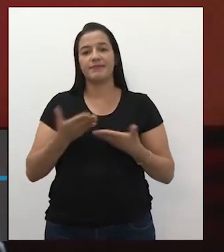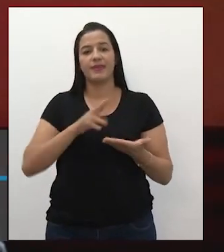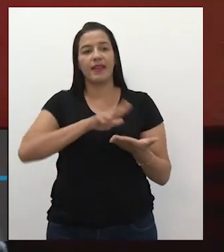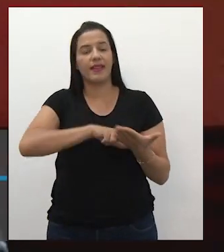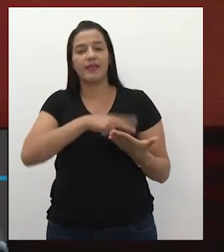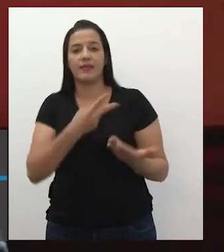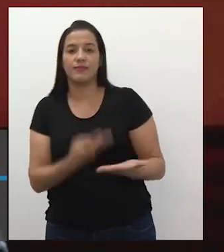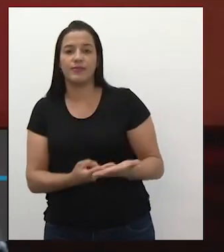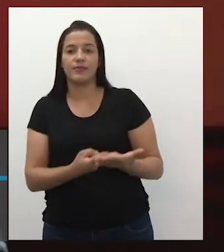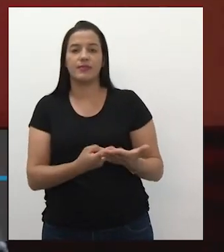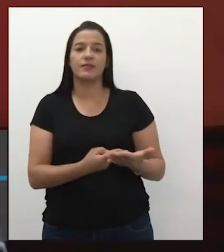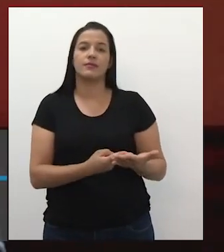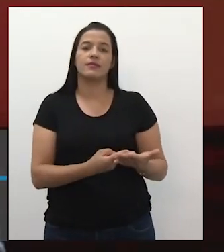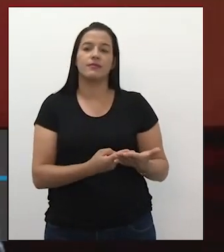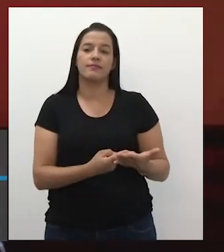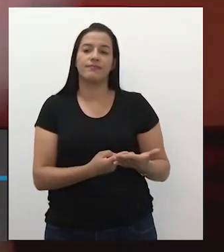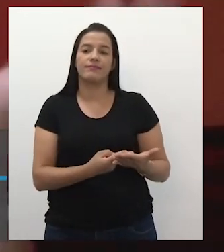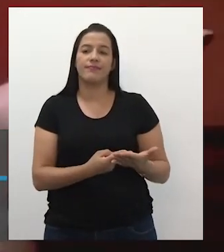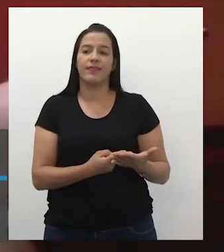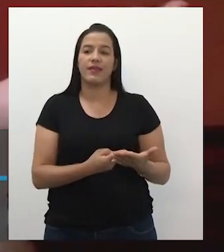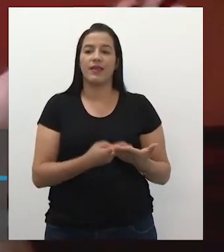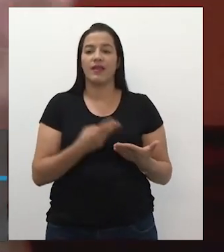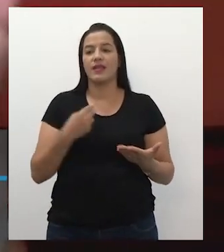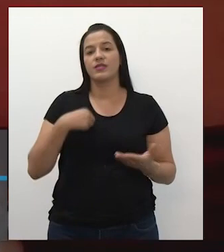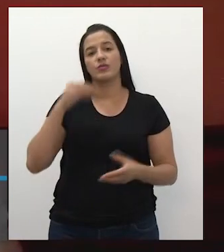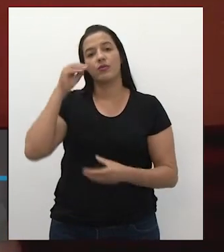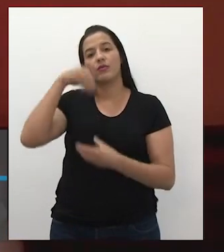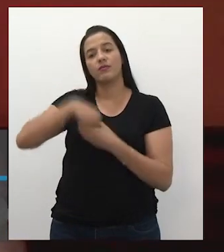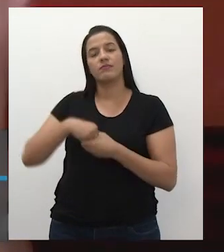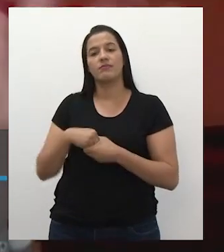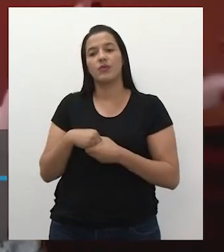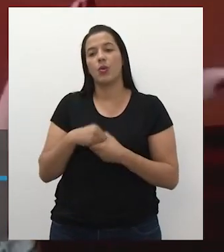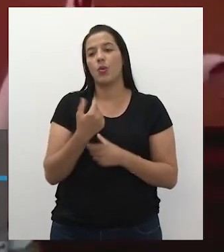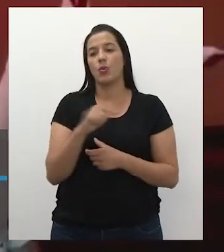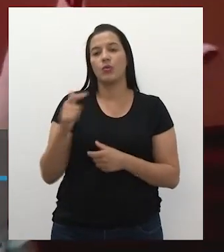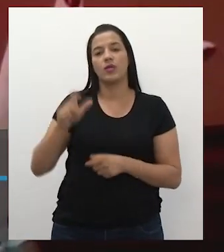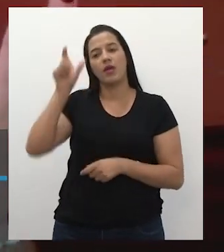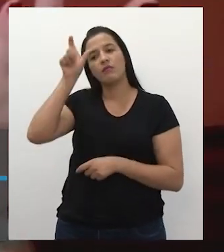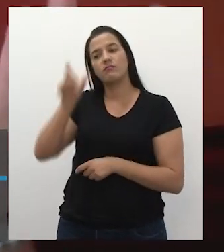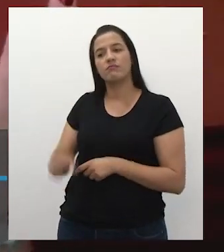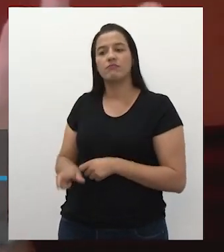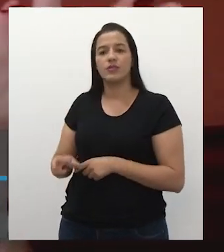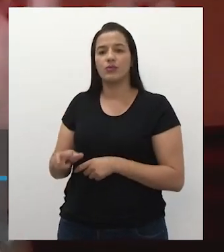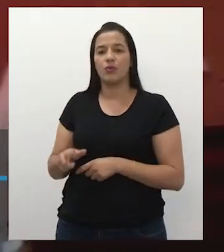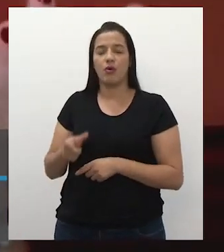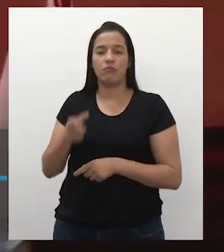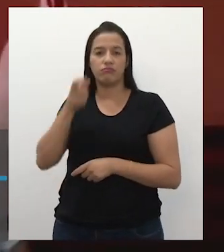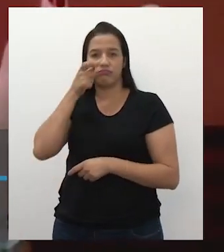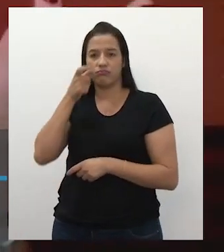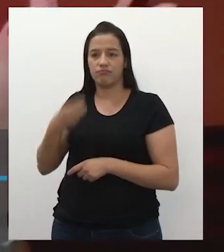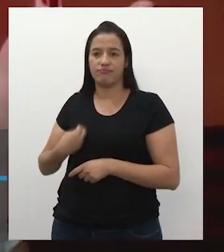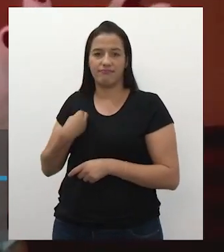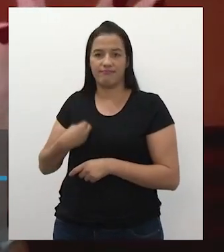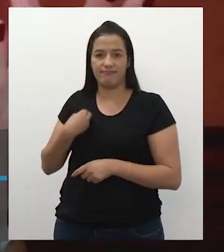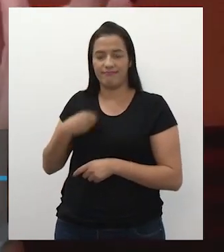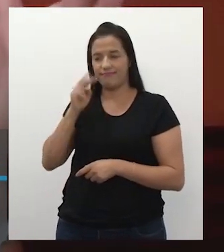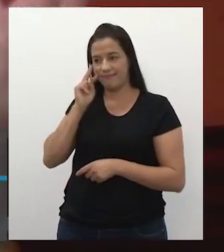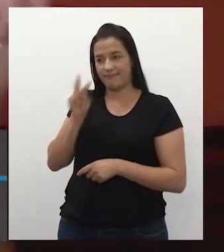traduzir isso que não está presente, que a gente não tem mais a pessoa ao vivo, em cores,